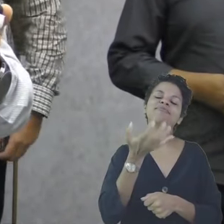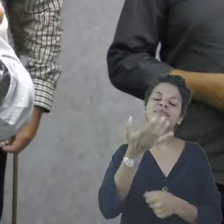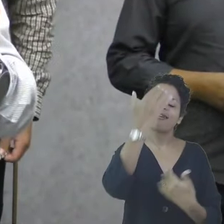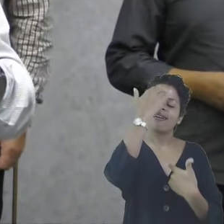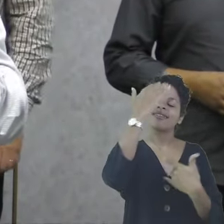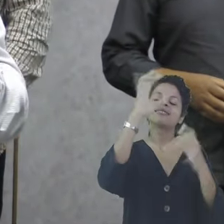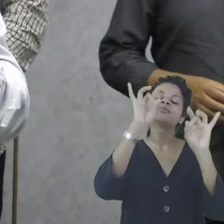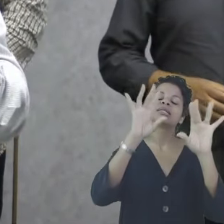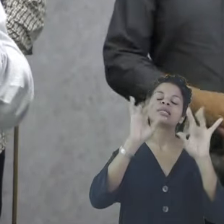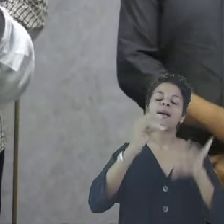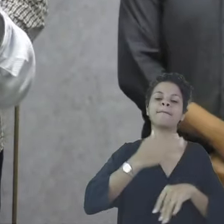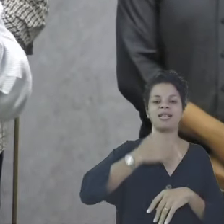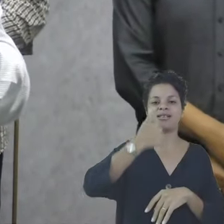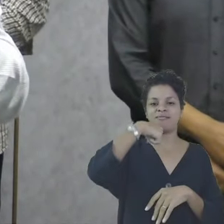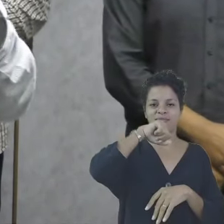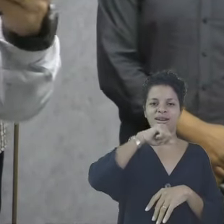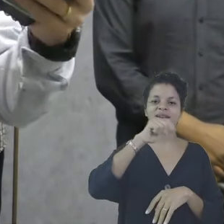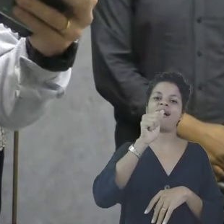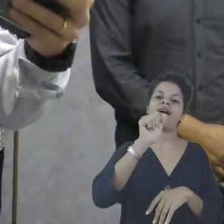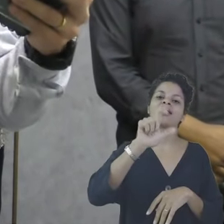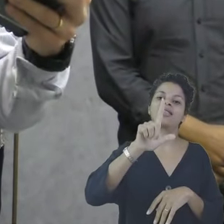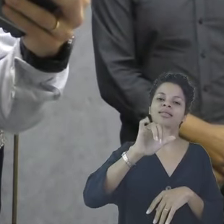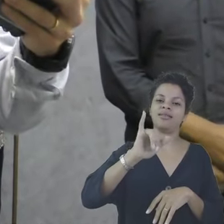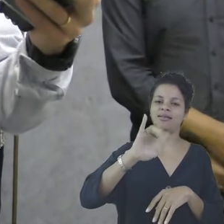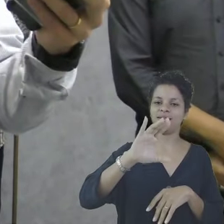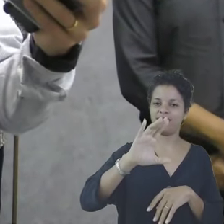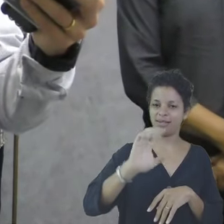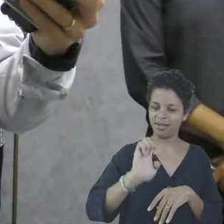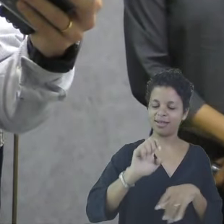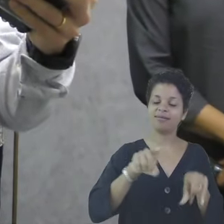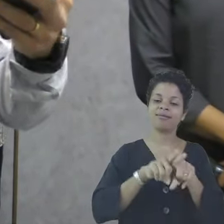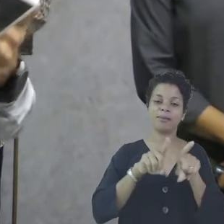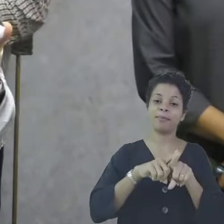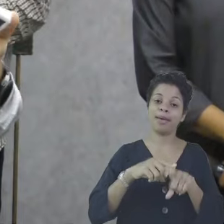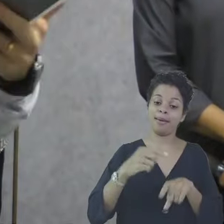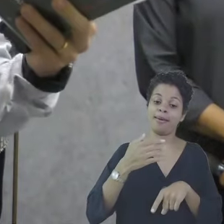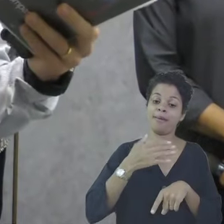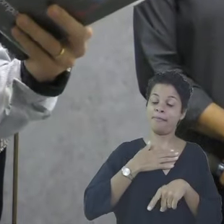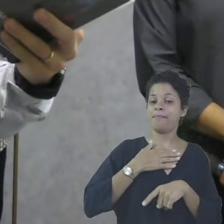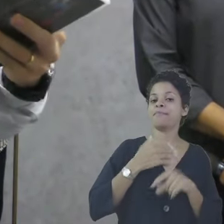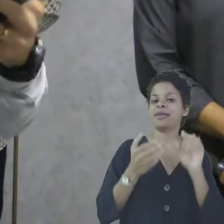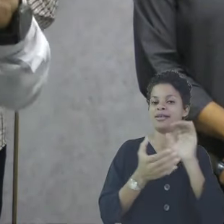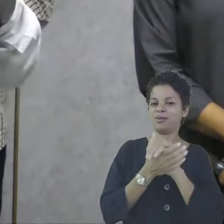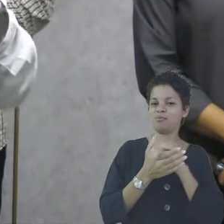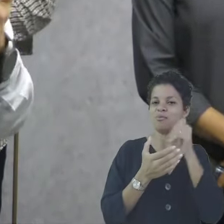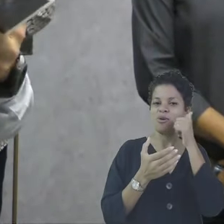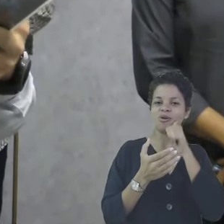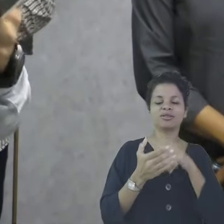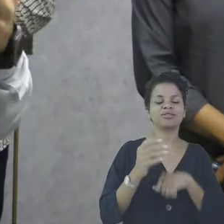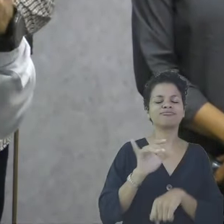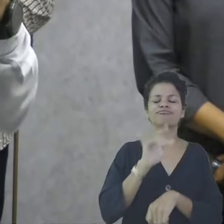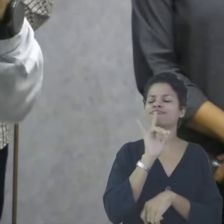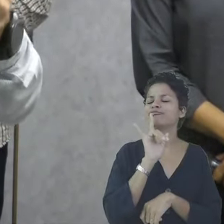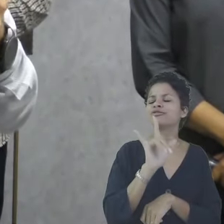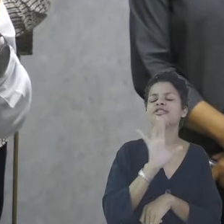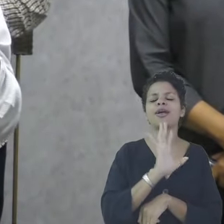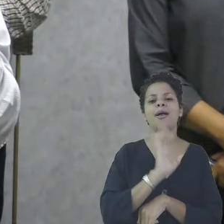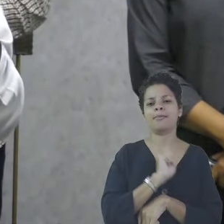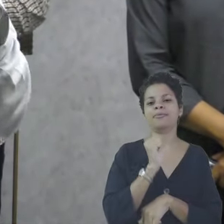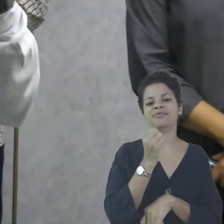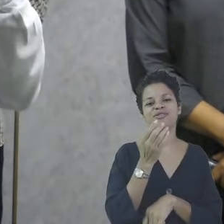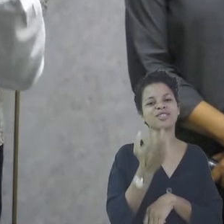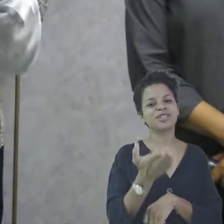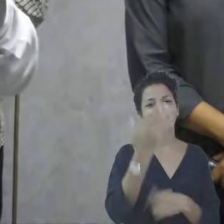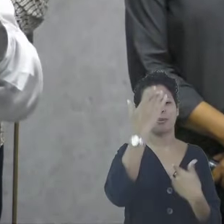mãe, Alice, eu te amo, e também a minha esposa, obviamente, que também é mãe do Cauê, eu também te amo. Obrigado pela mãe que vocês